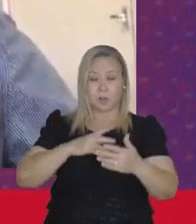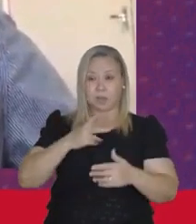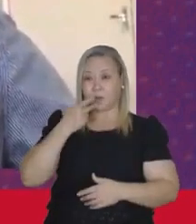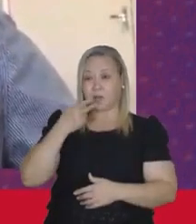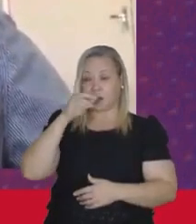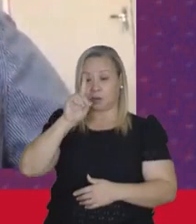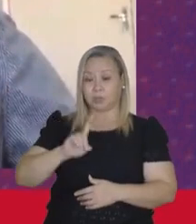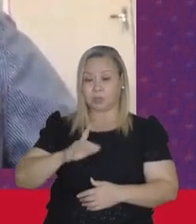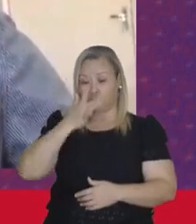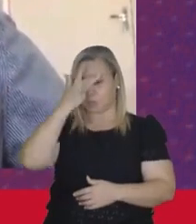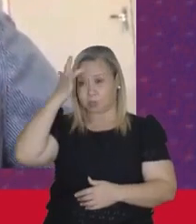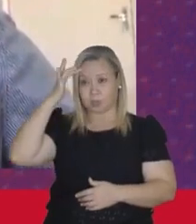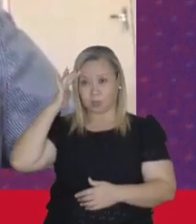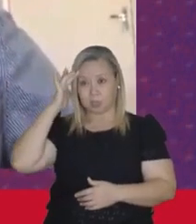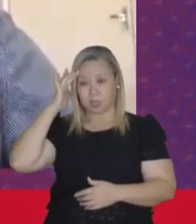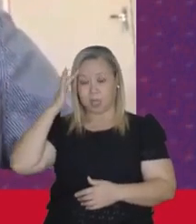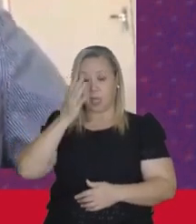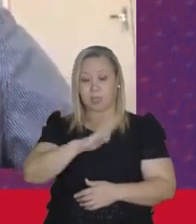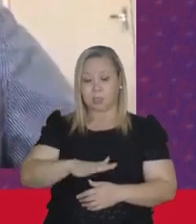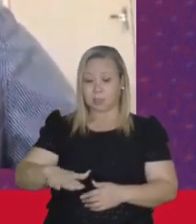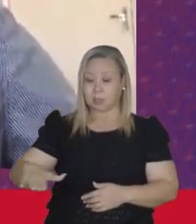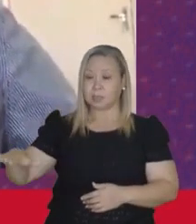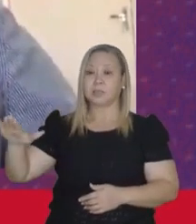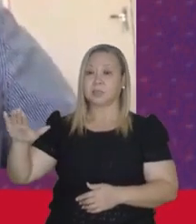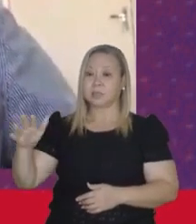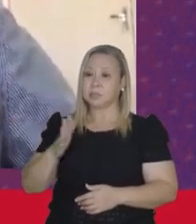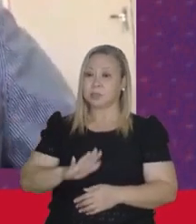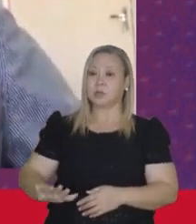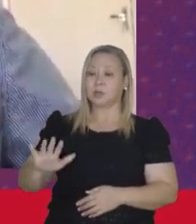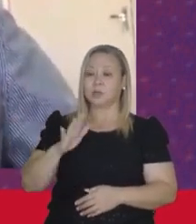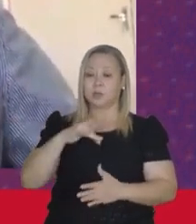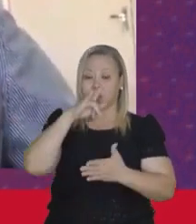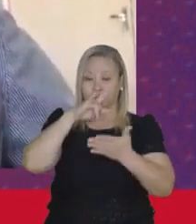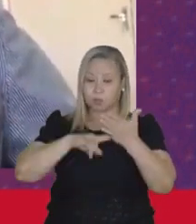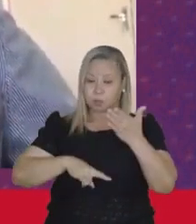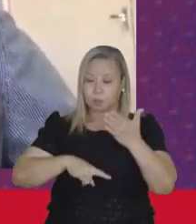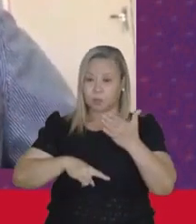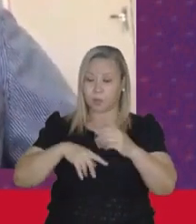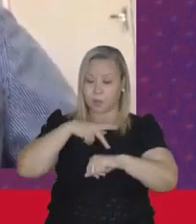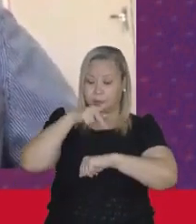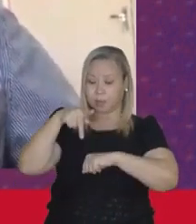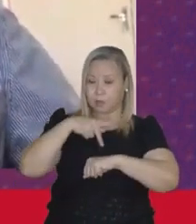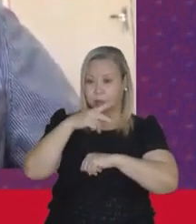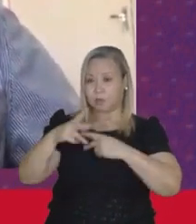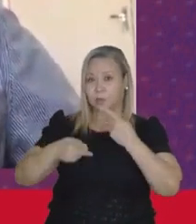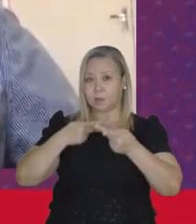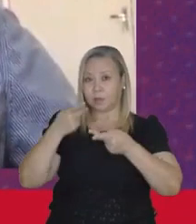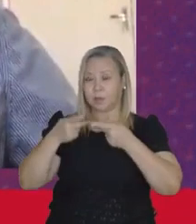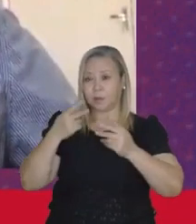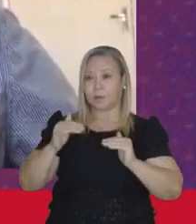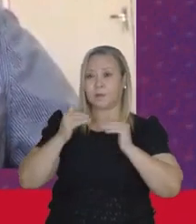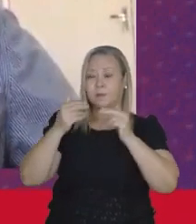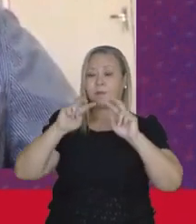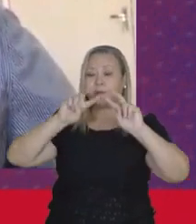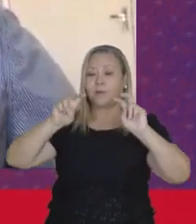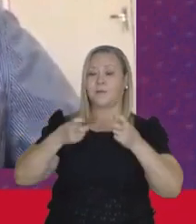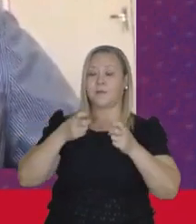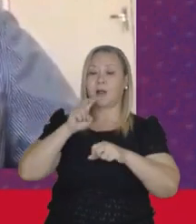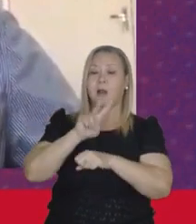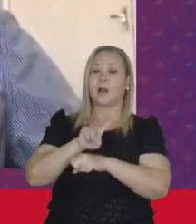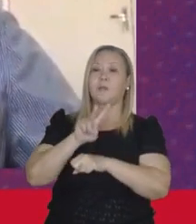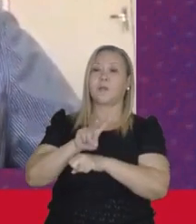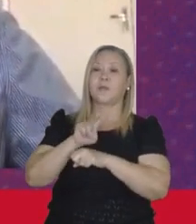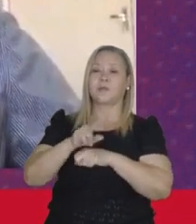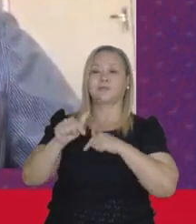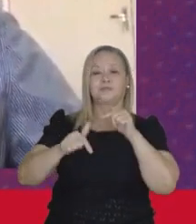Direitos das Crianças e a Convenção Internacional sobre a Proteção